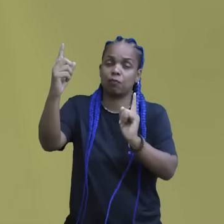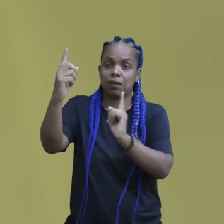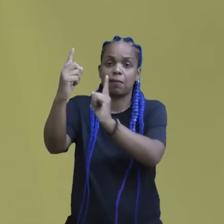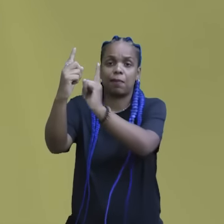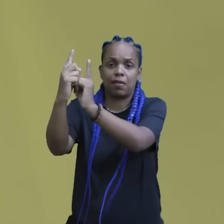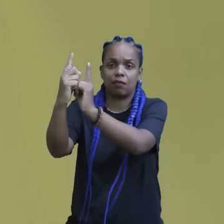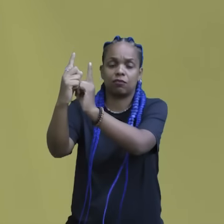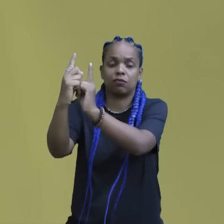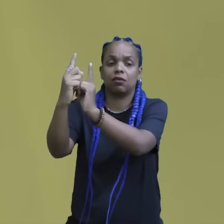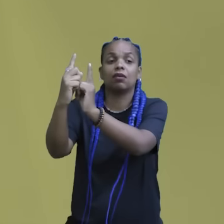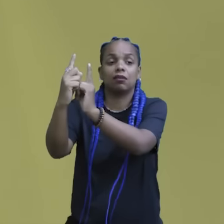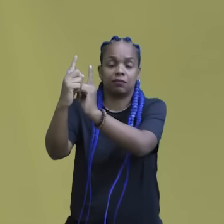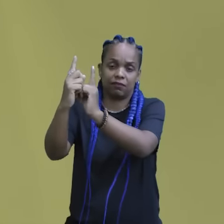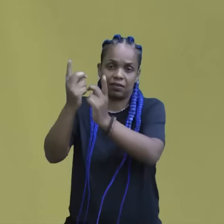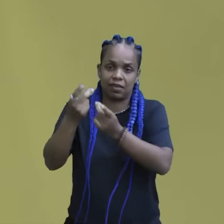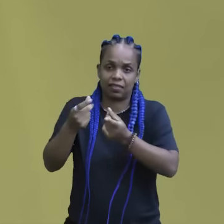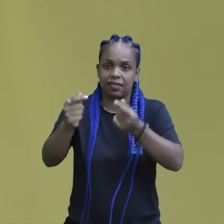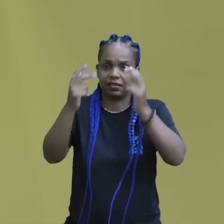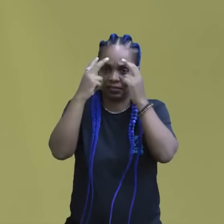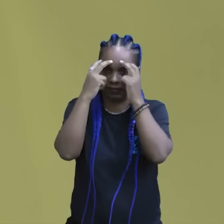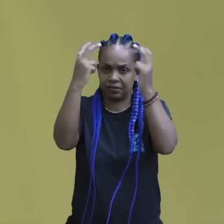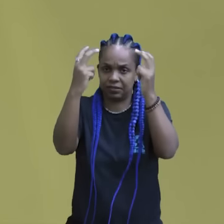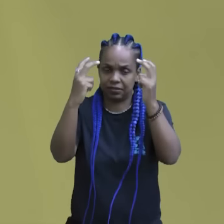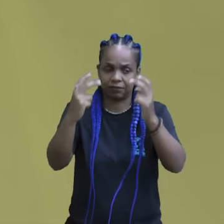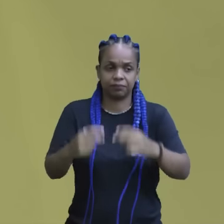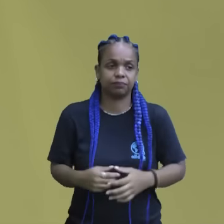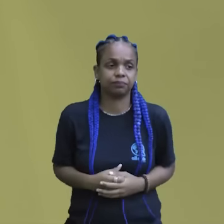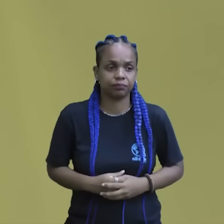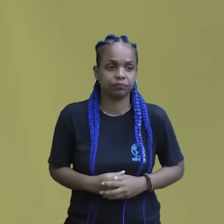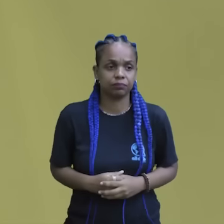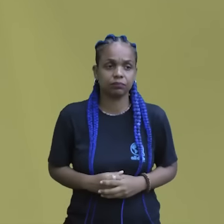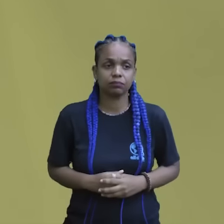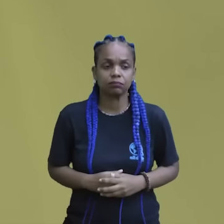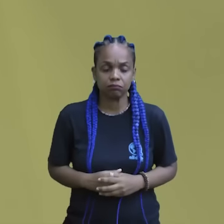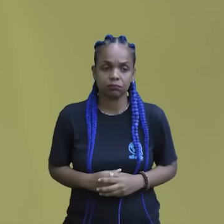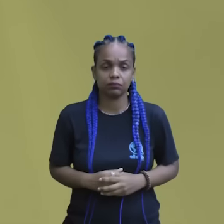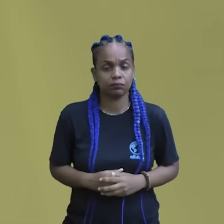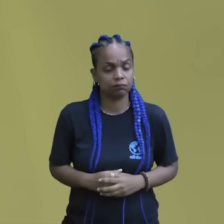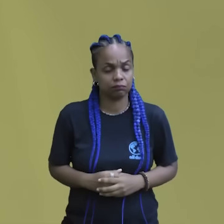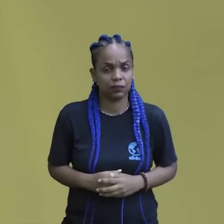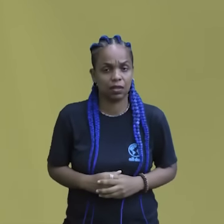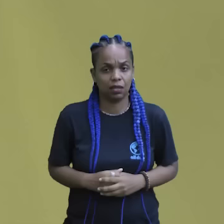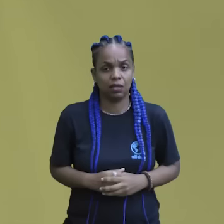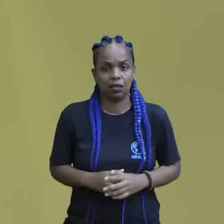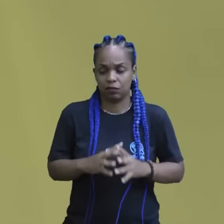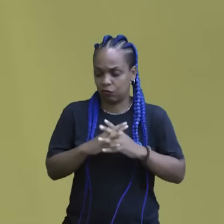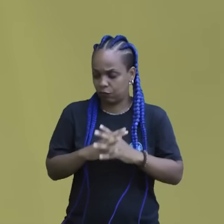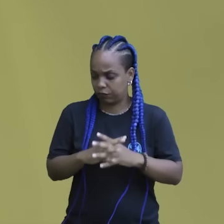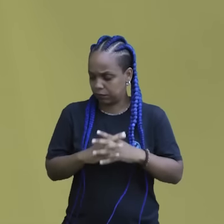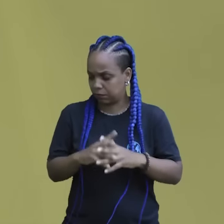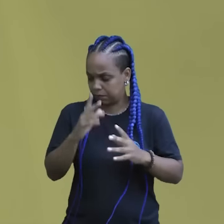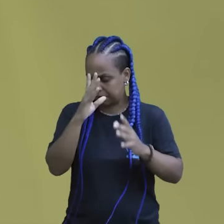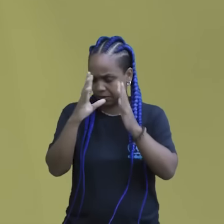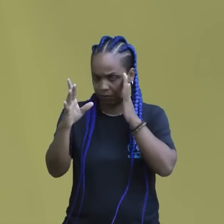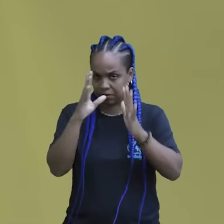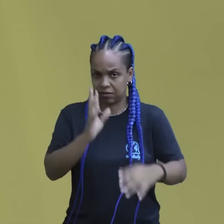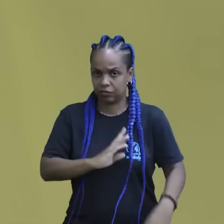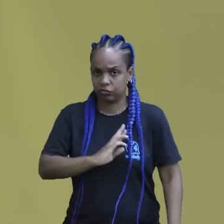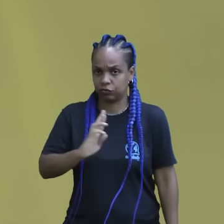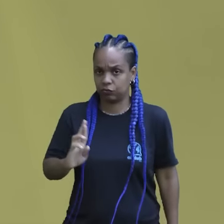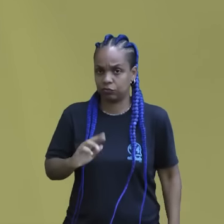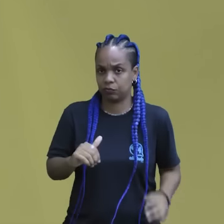Na confusão do seu pensamento religioso, nas necessidades presentes de sua pobreza, nos seus embates morais e dos